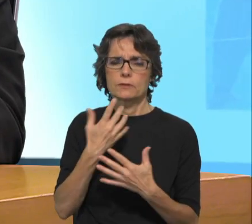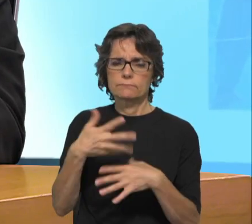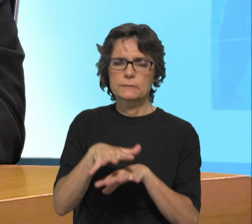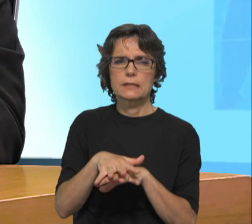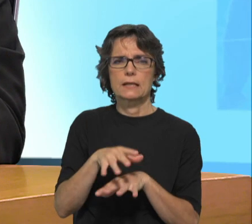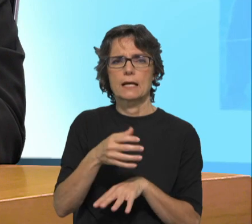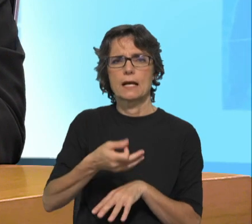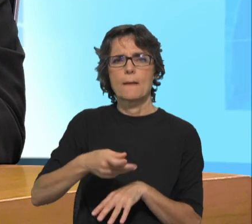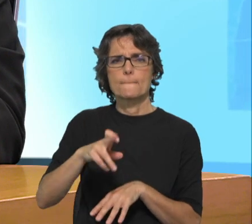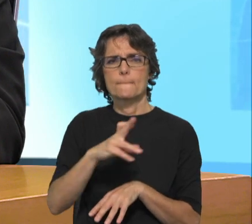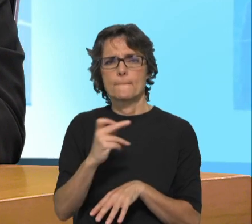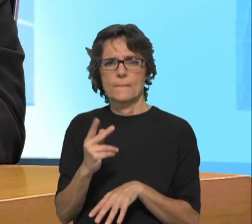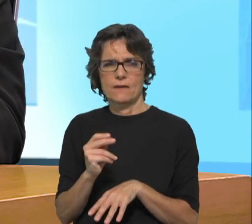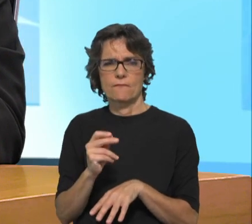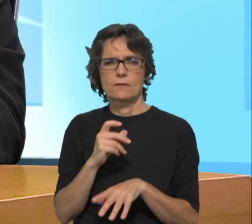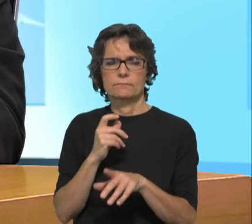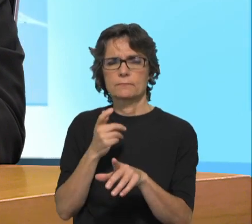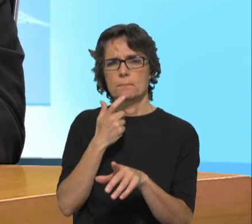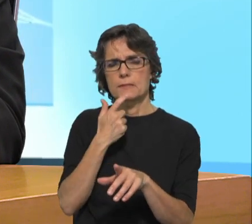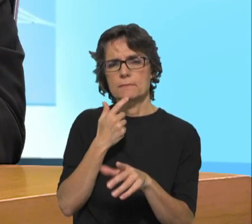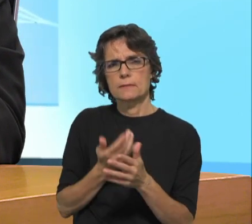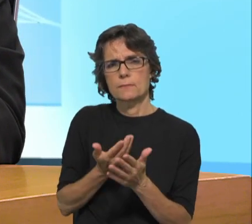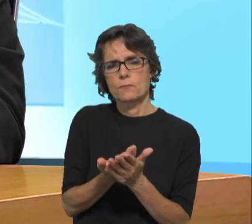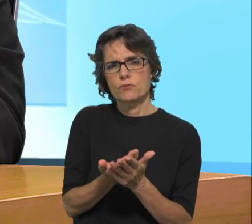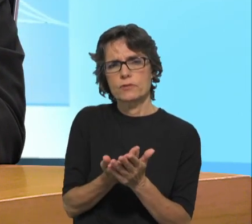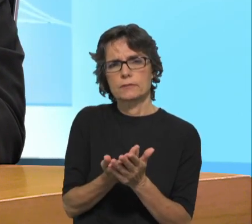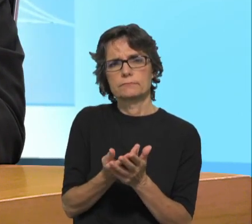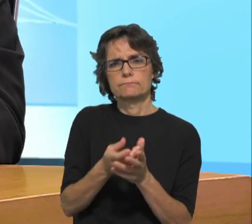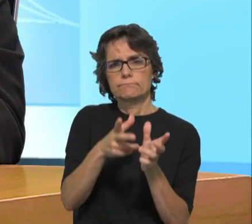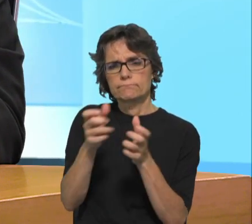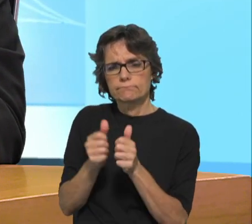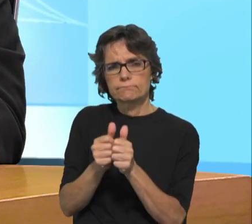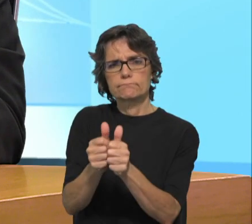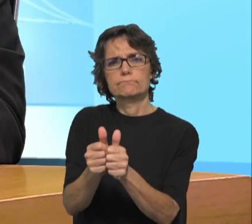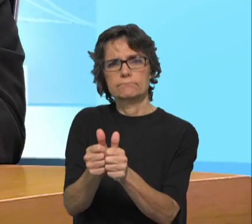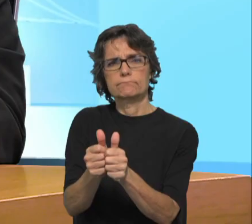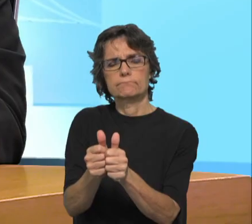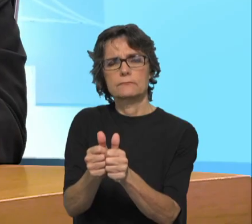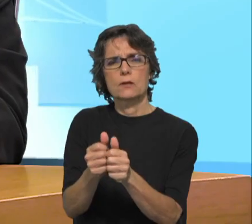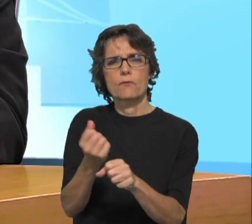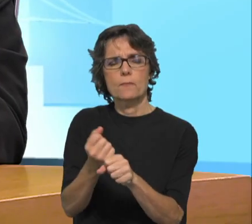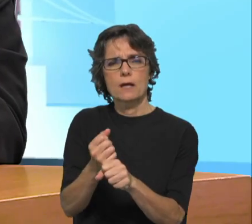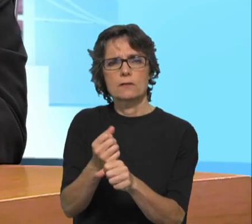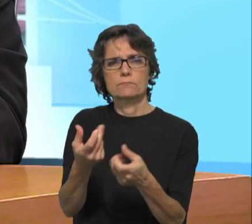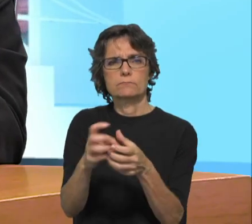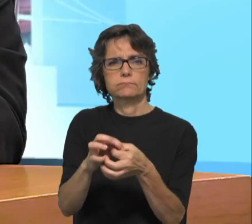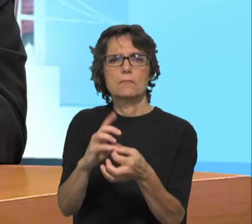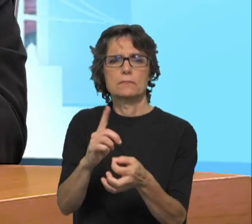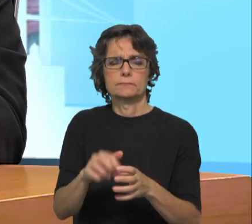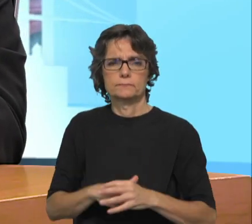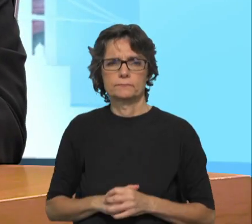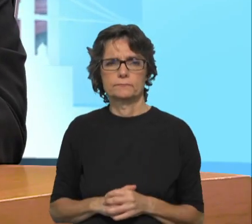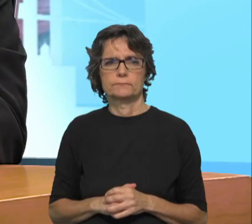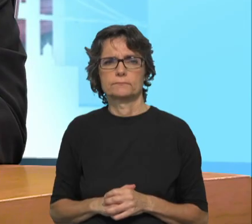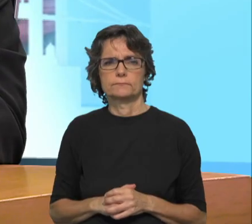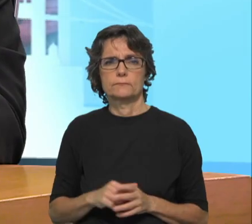propostas pastorais, de acompanhamento, de escuta concreta de quem quer participar e ser Igreja em Beja? Então, eu acho que, de